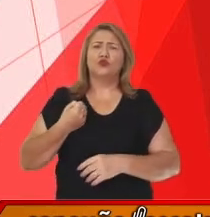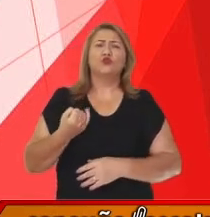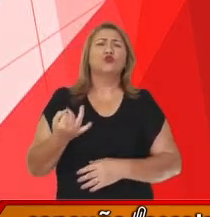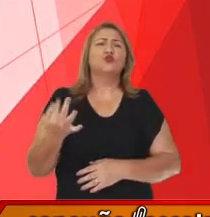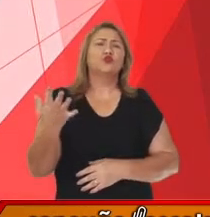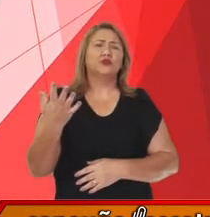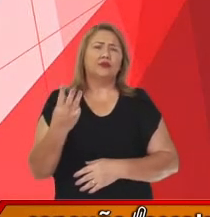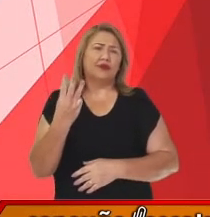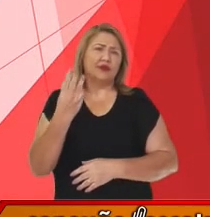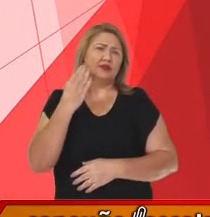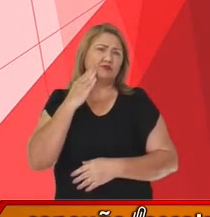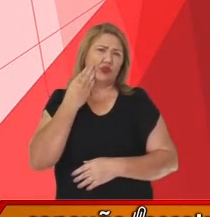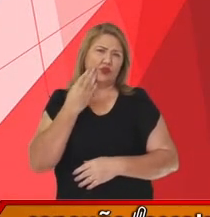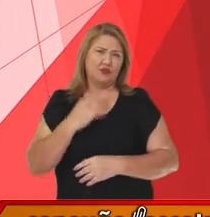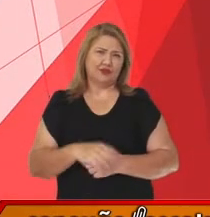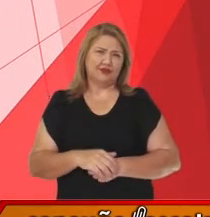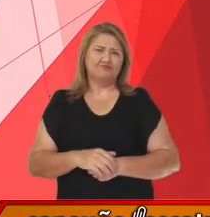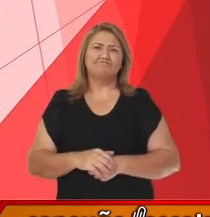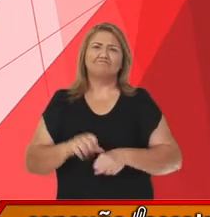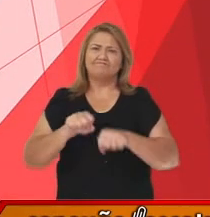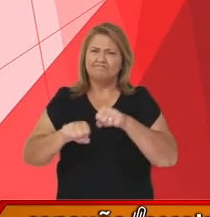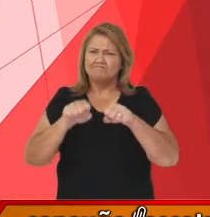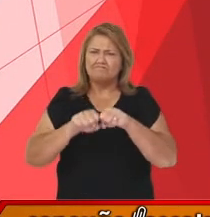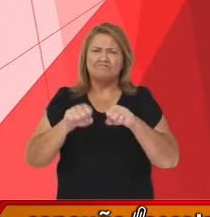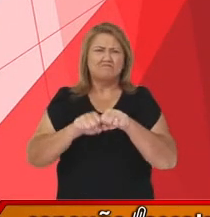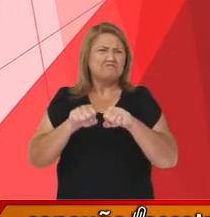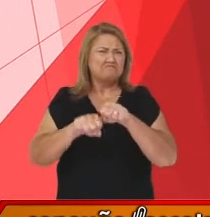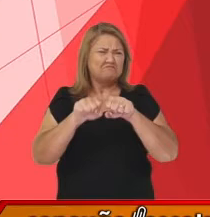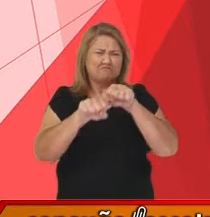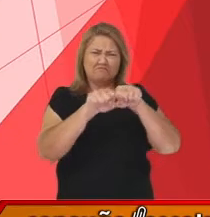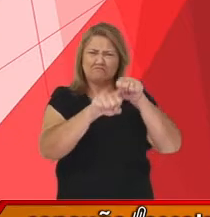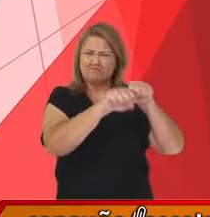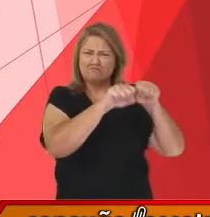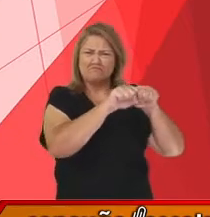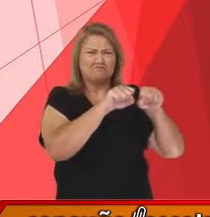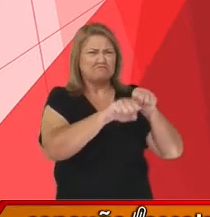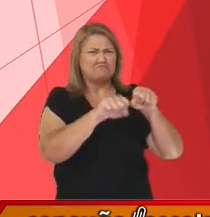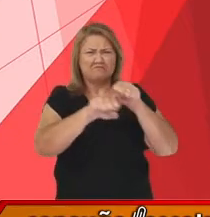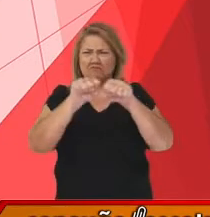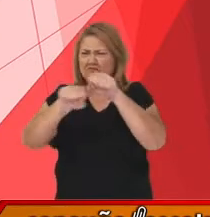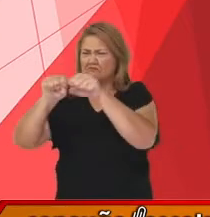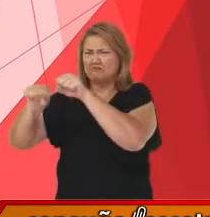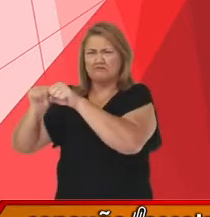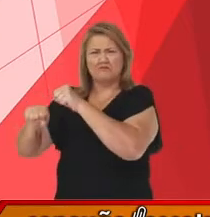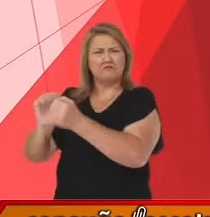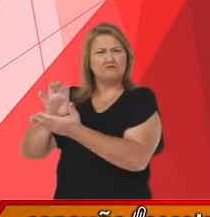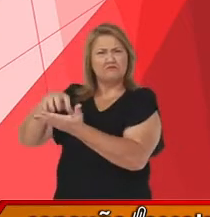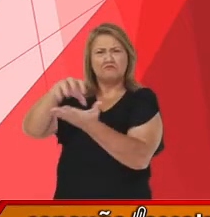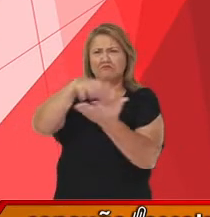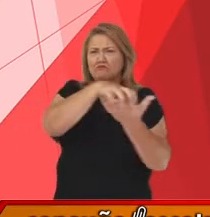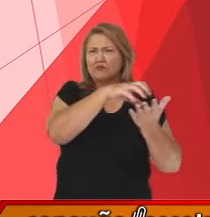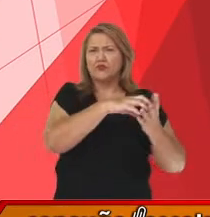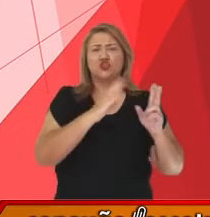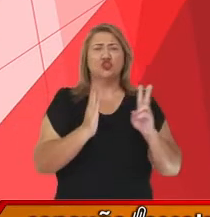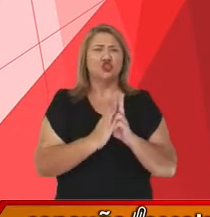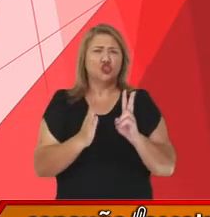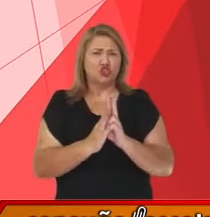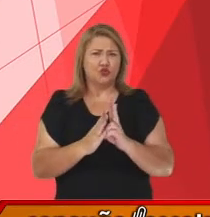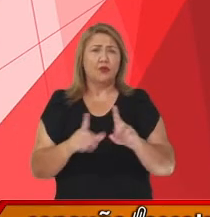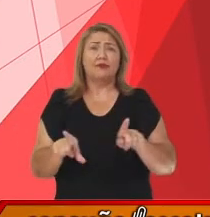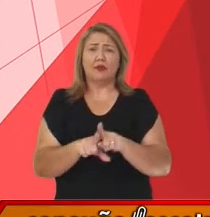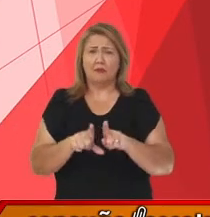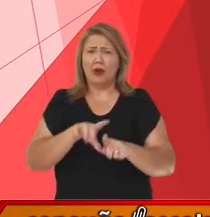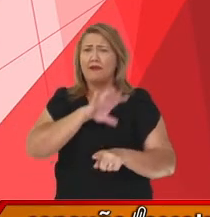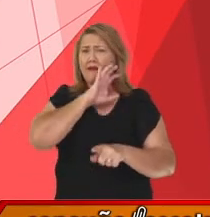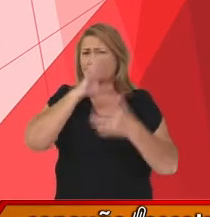chegava a 3 milhões. Então foi basicamente extermínio. Exterminaram essas populações indígenas, além também dos